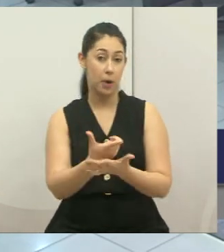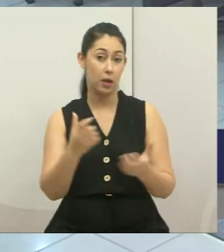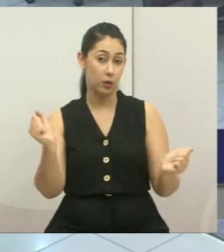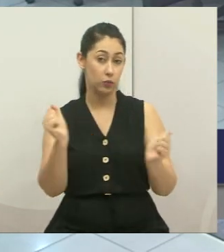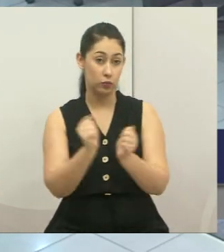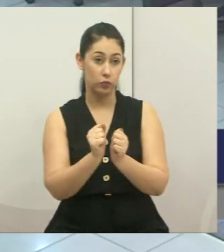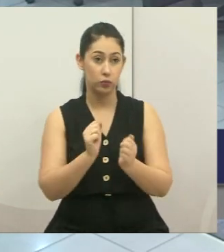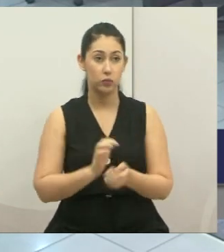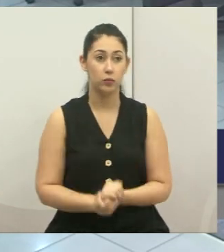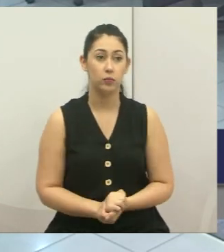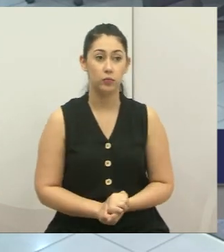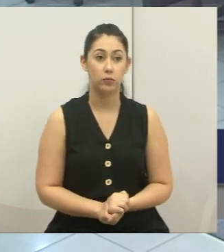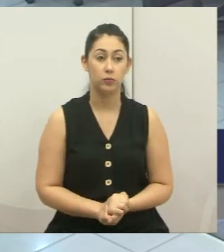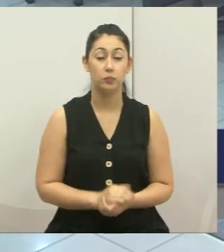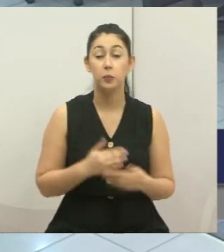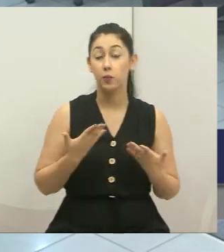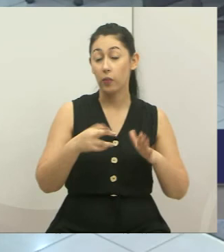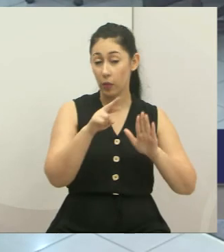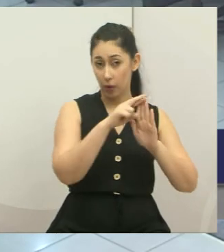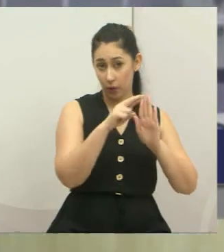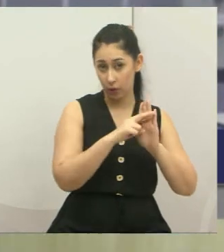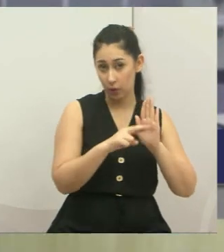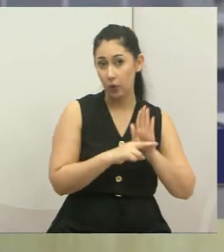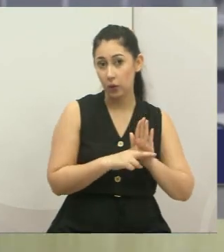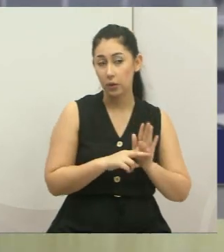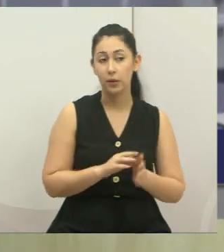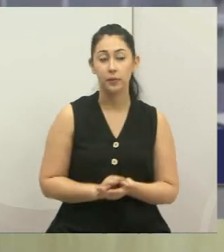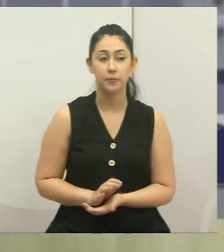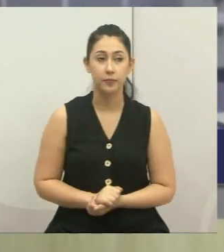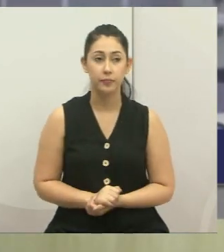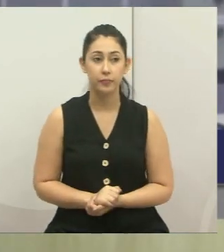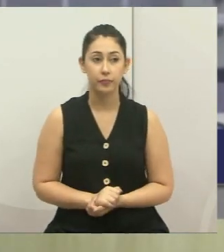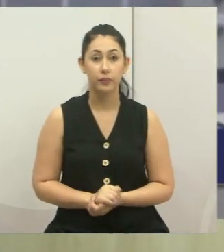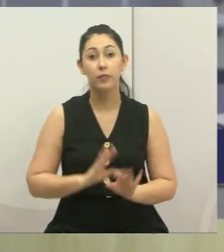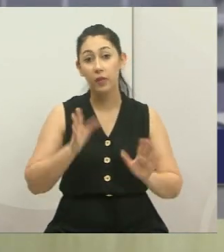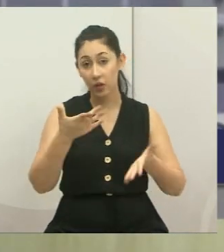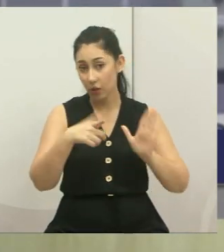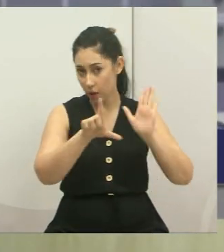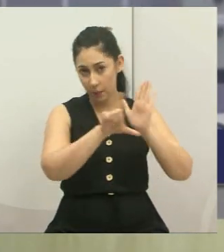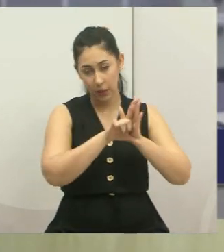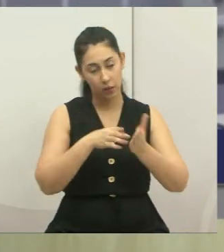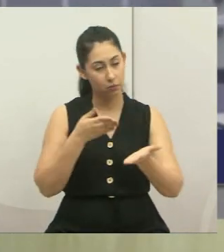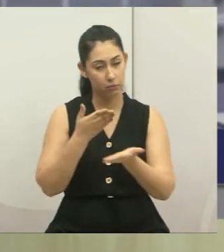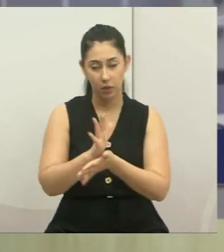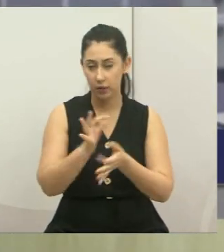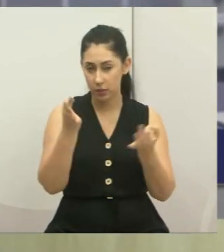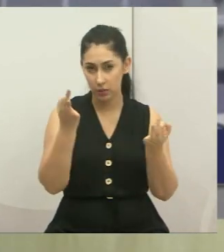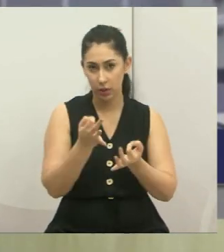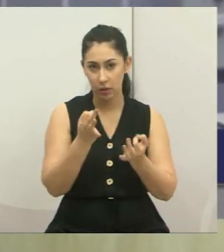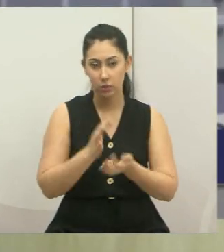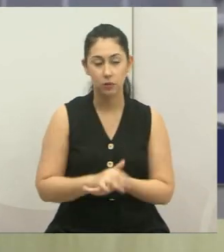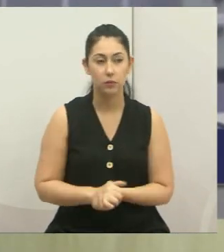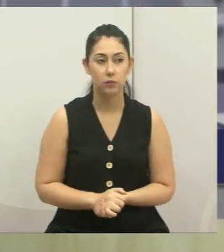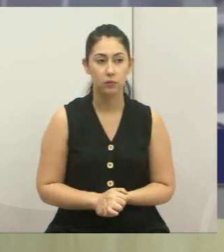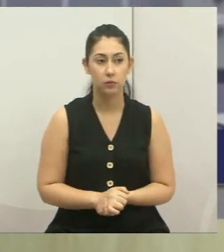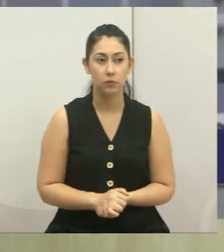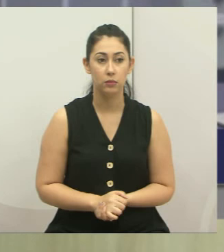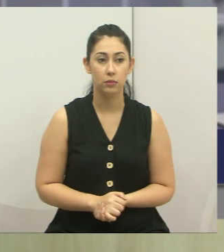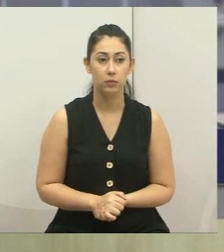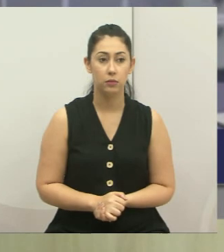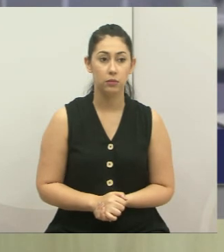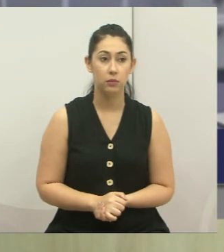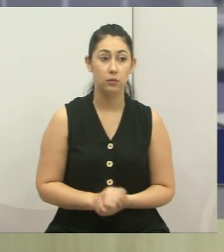Bom, o marco regulatório, apesar de ter sido, já é uma lei aprovada, né? Ela está